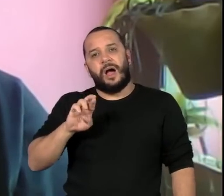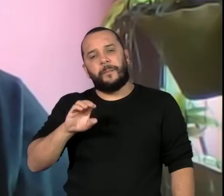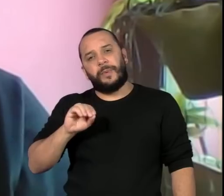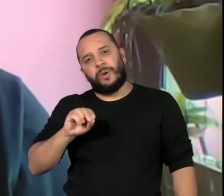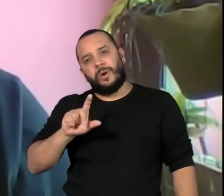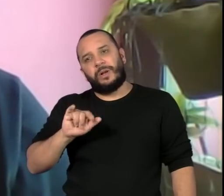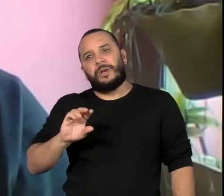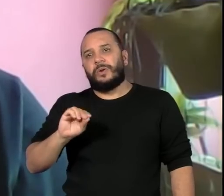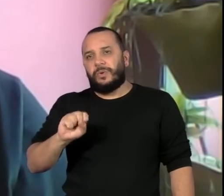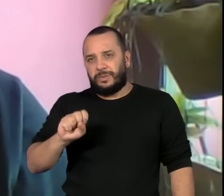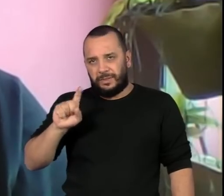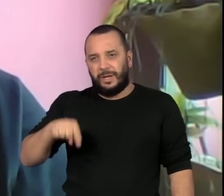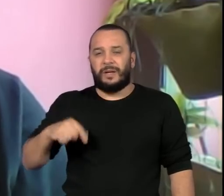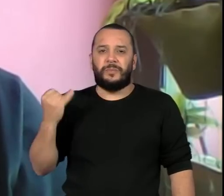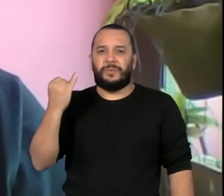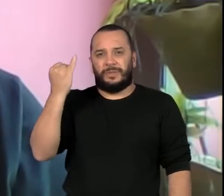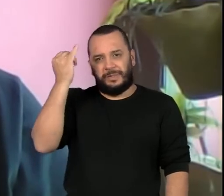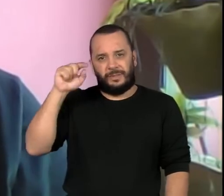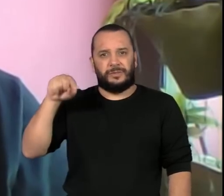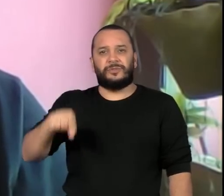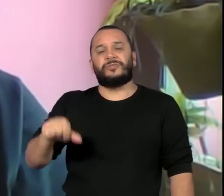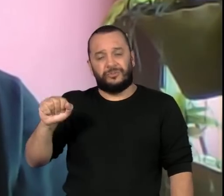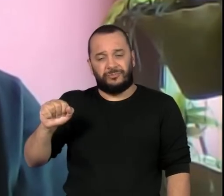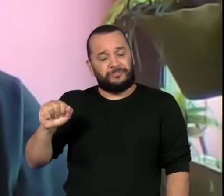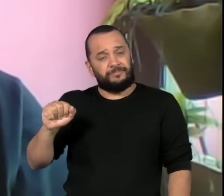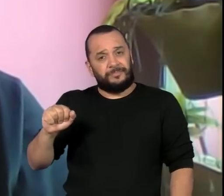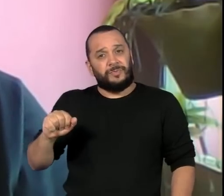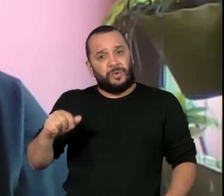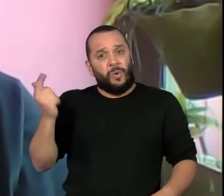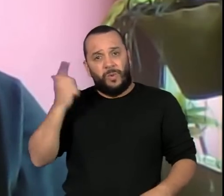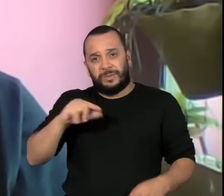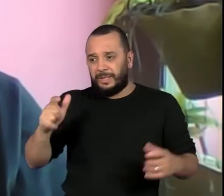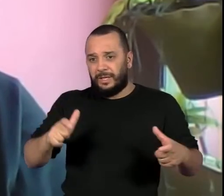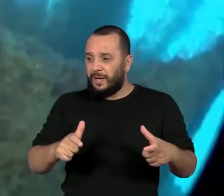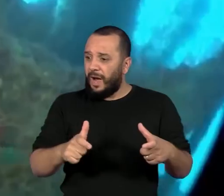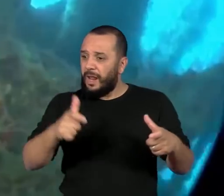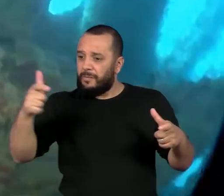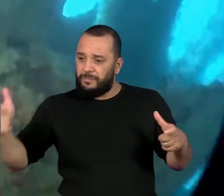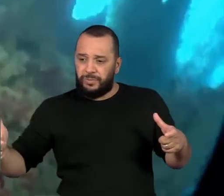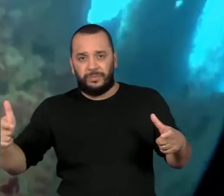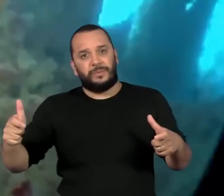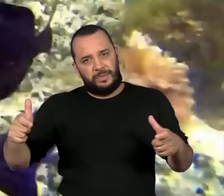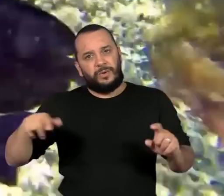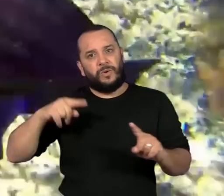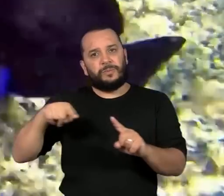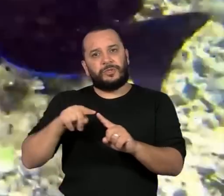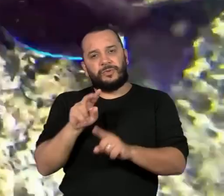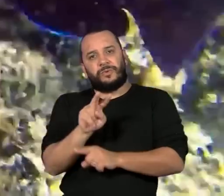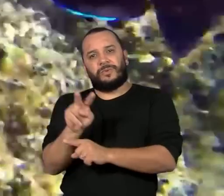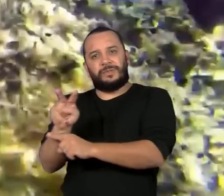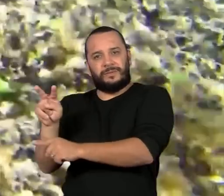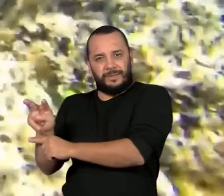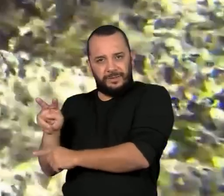estudo mostra, pode contribuir também para que a gente atinja as metas de conservação.